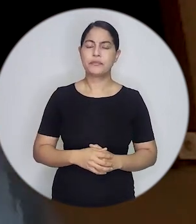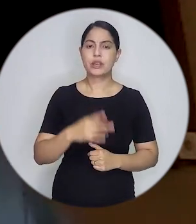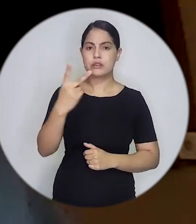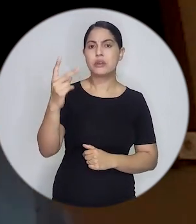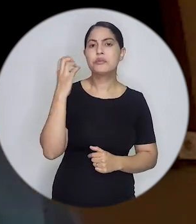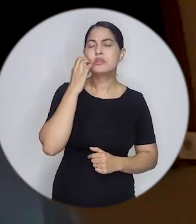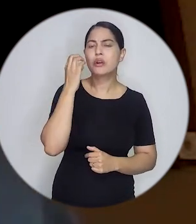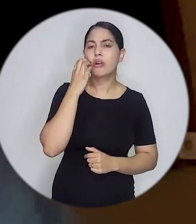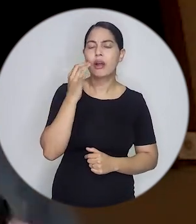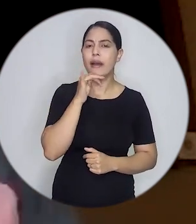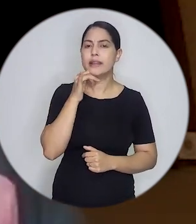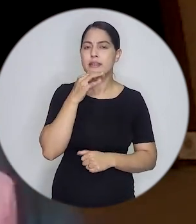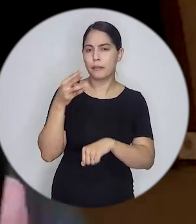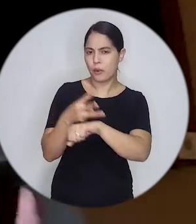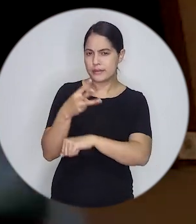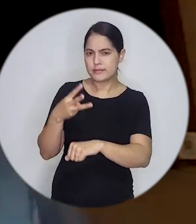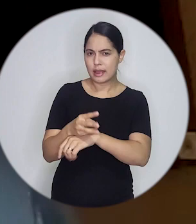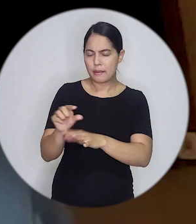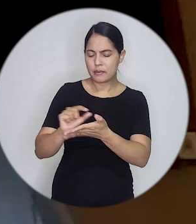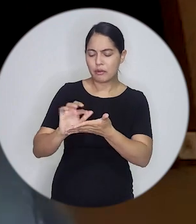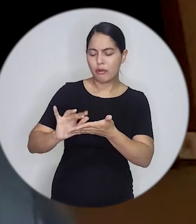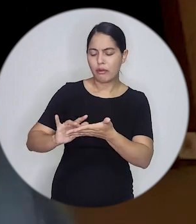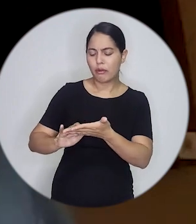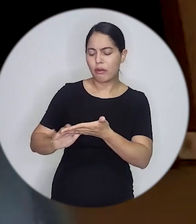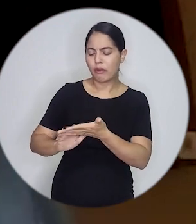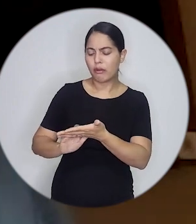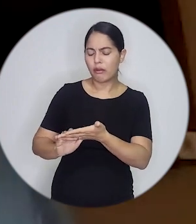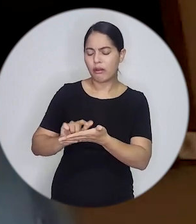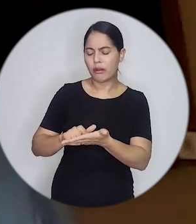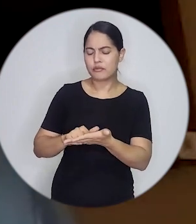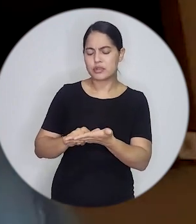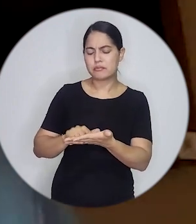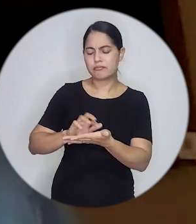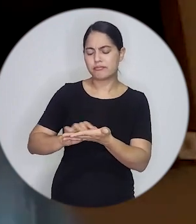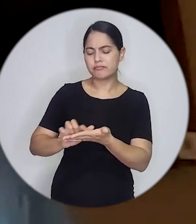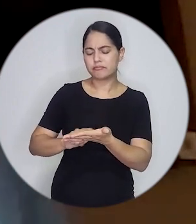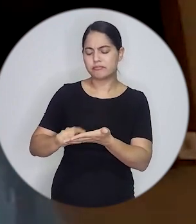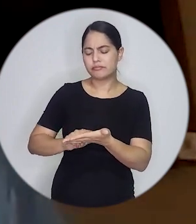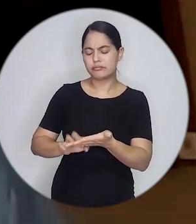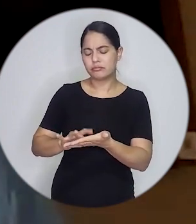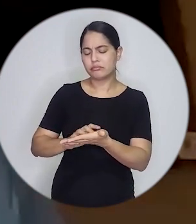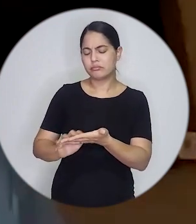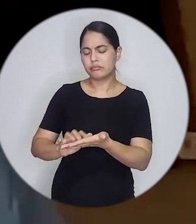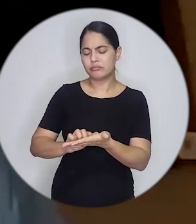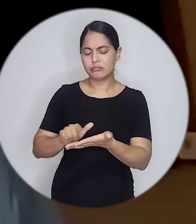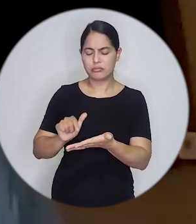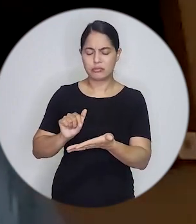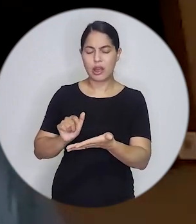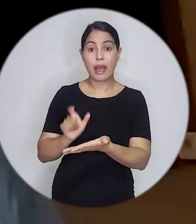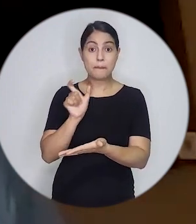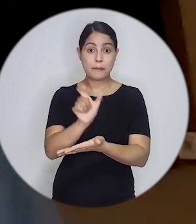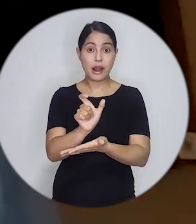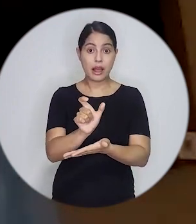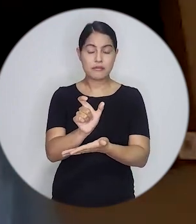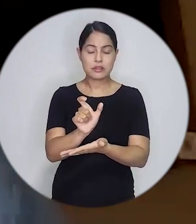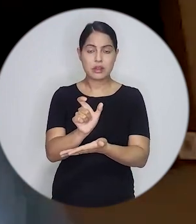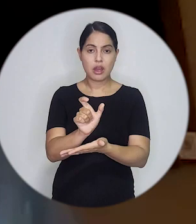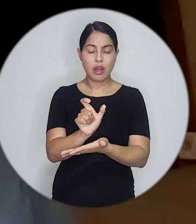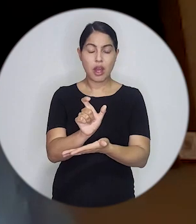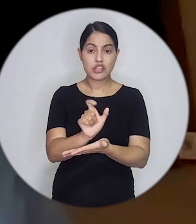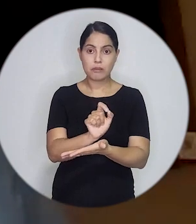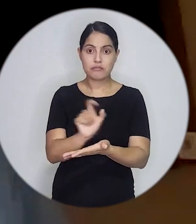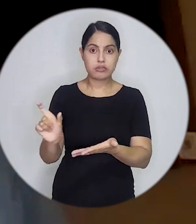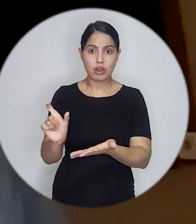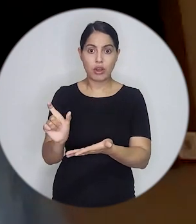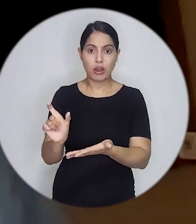ideia. Quando você pega o teu celular e vai escrever uma frase no WhatsApp, e você sabe, você começa a digitar a palavra, de repente a palavra